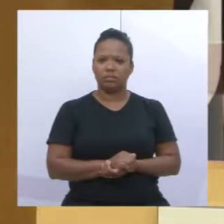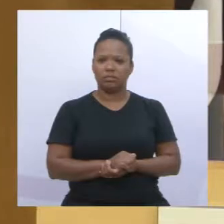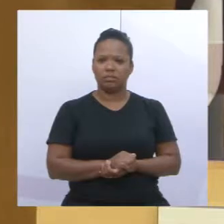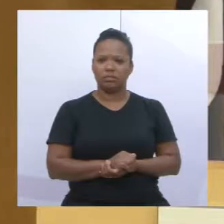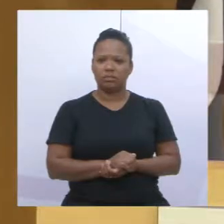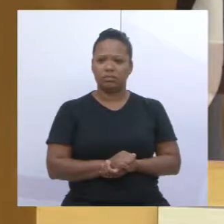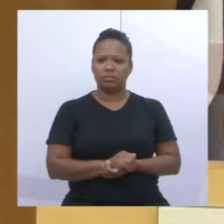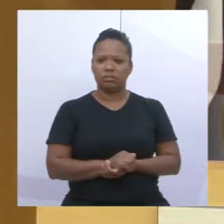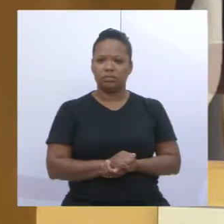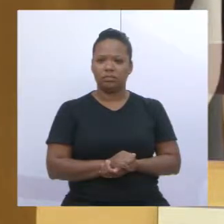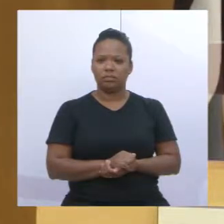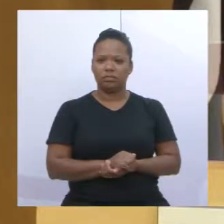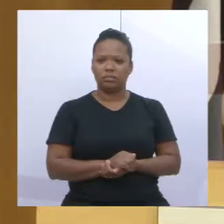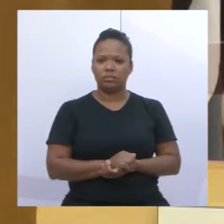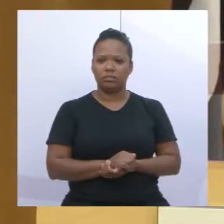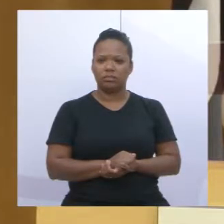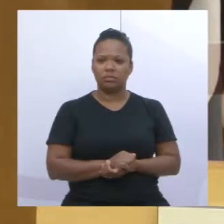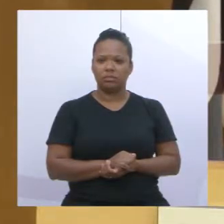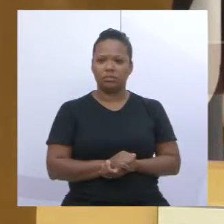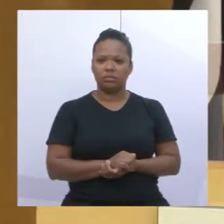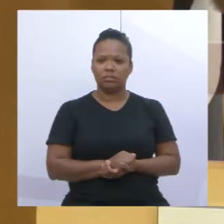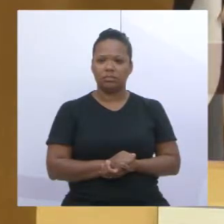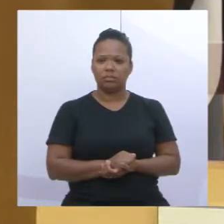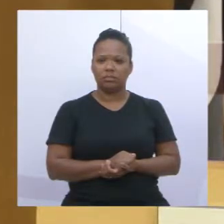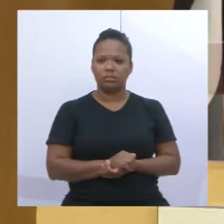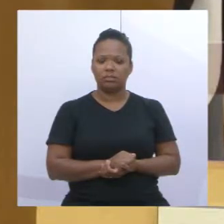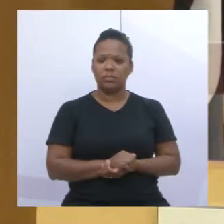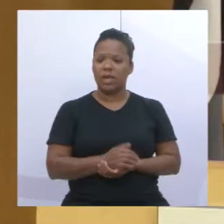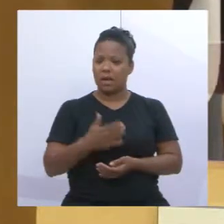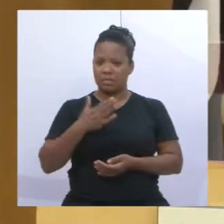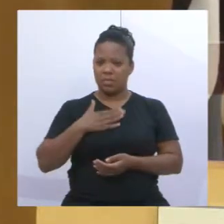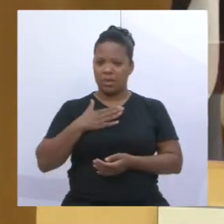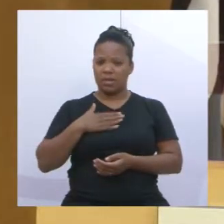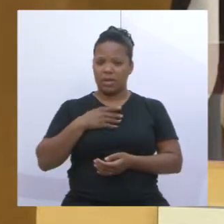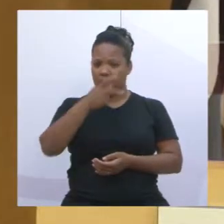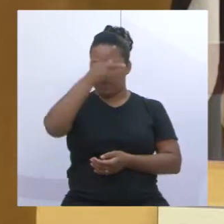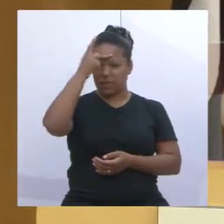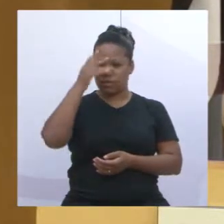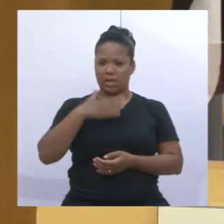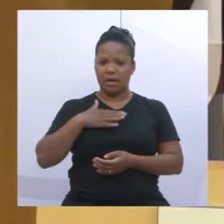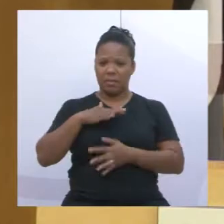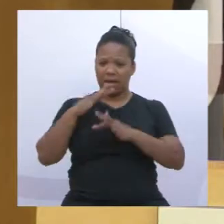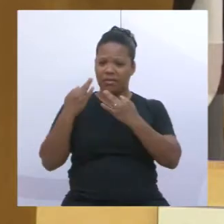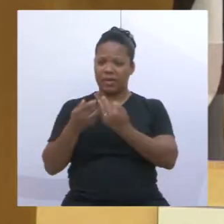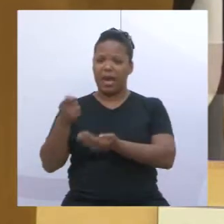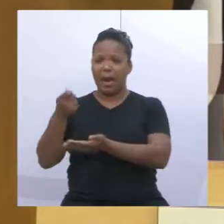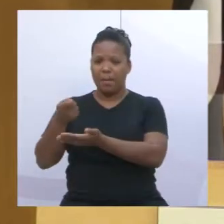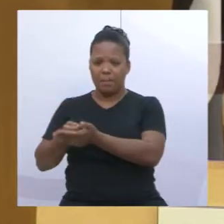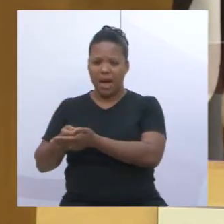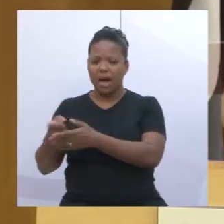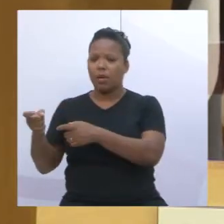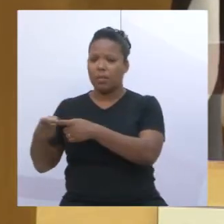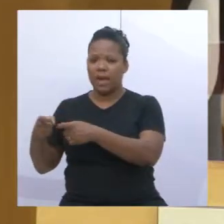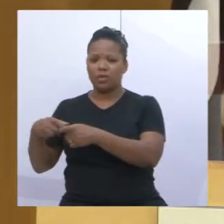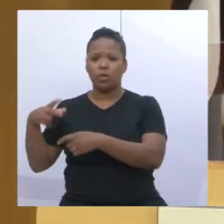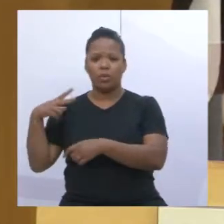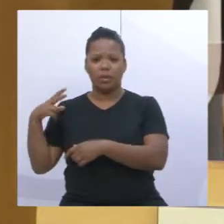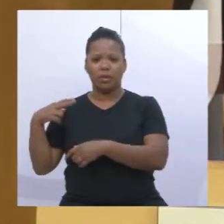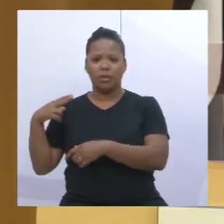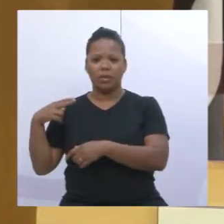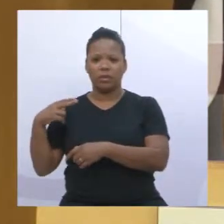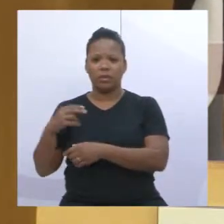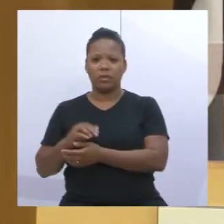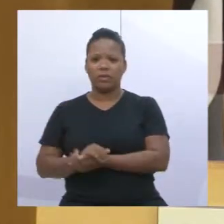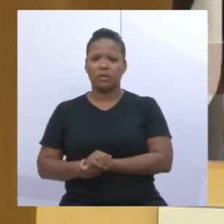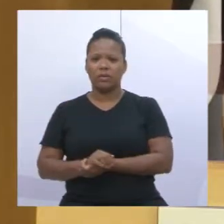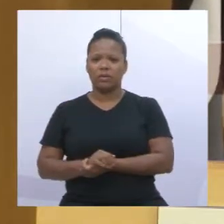entrada. O meu ente pagar a consulta, aí ele pagou a consulta, usou a vaga